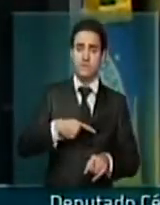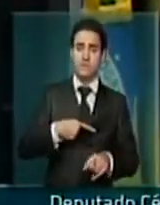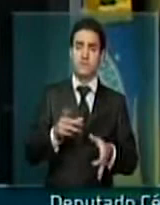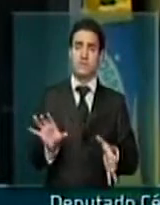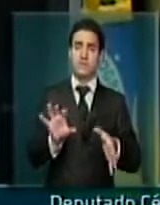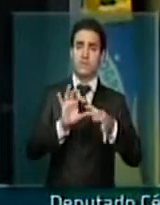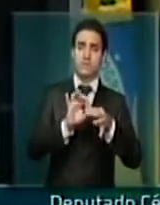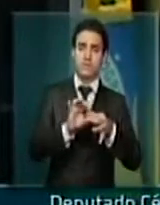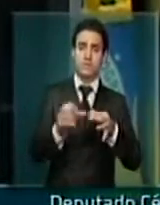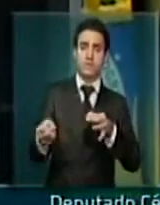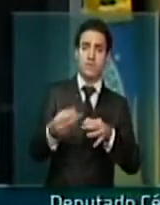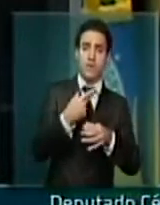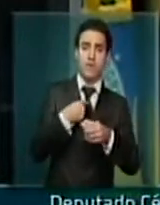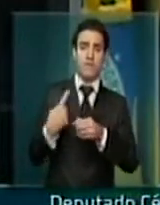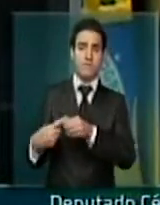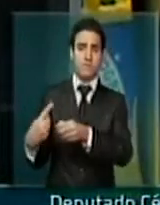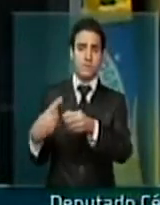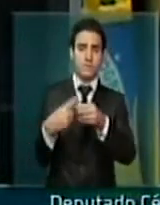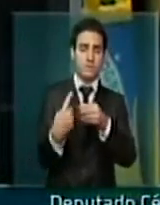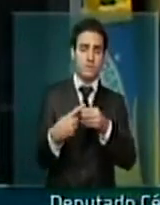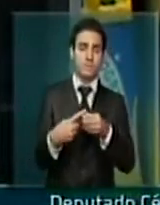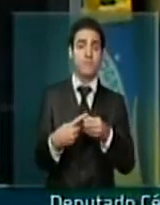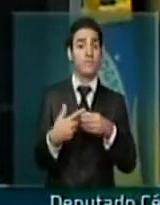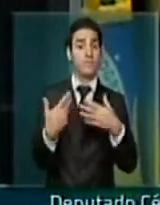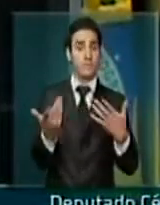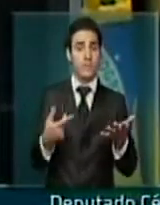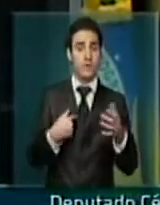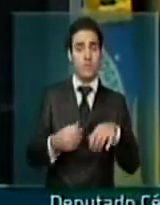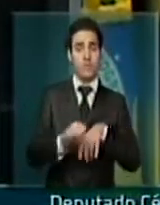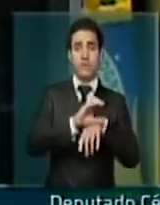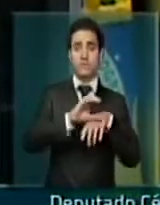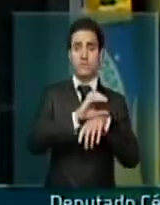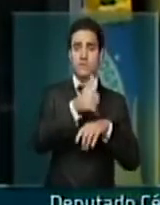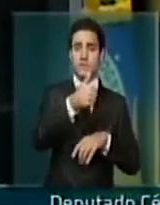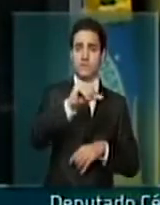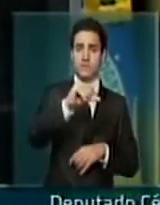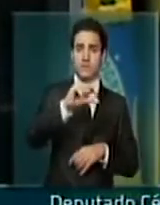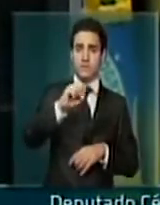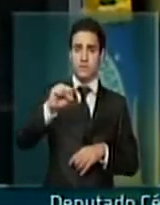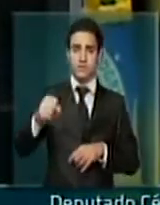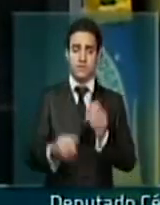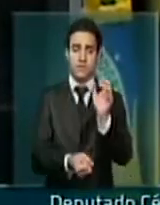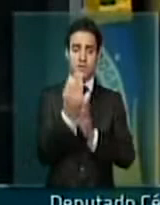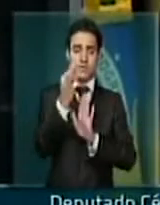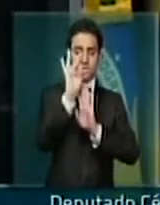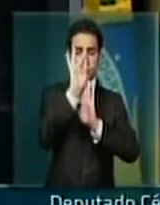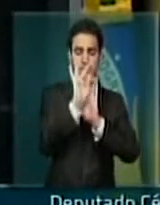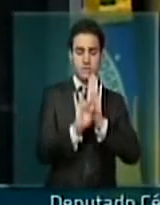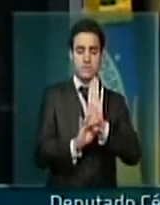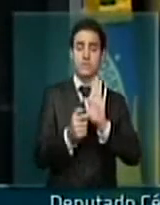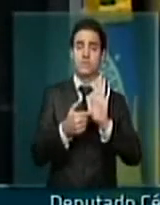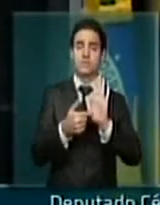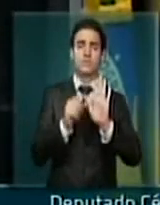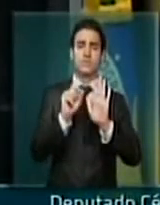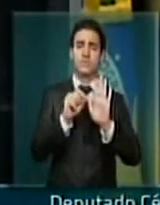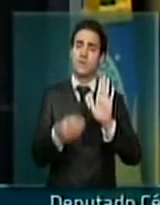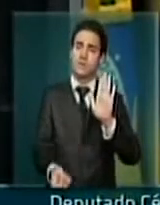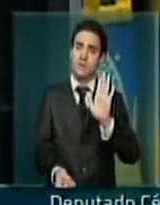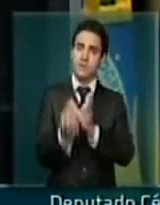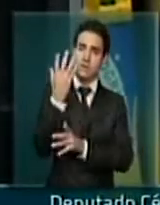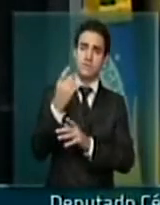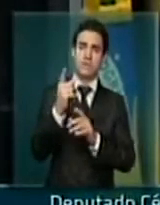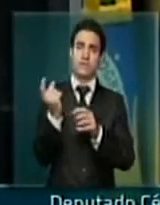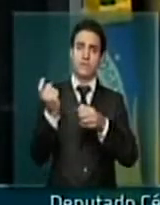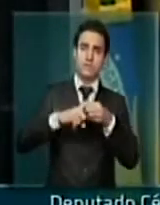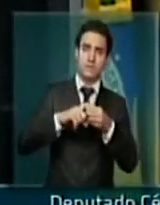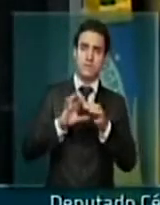fusão de novos municípios, a Constituição de 88 fez este texto: a criação,